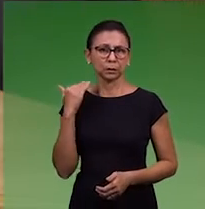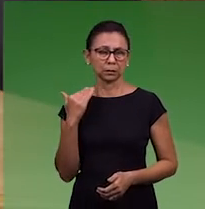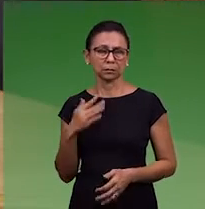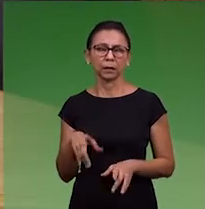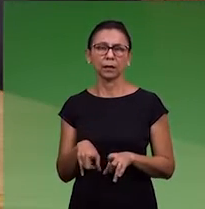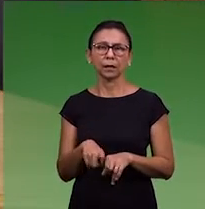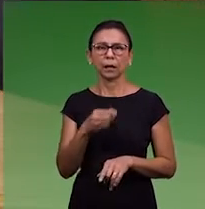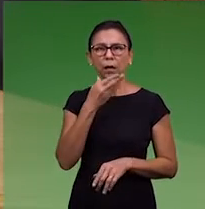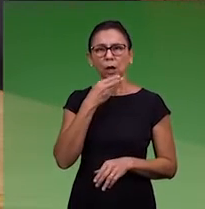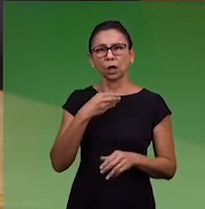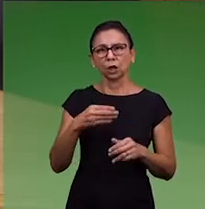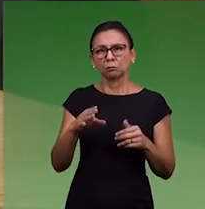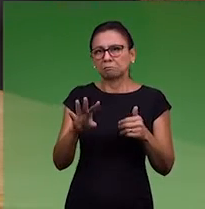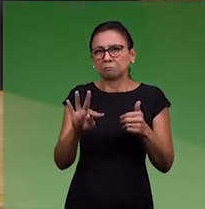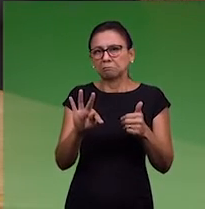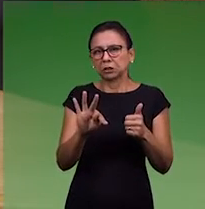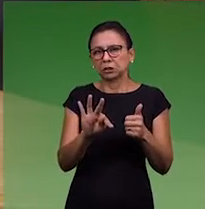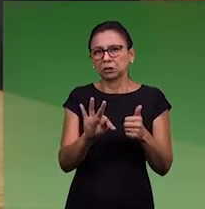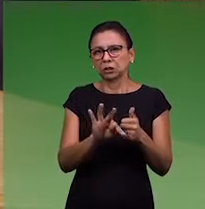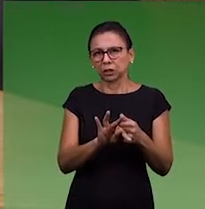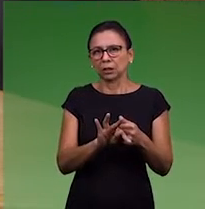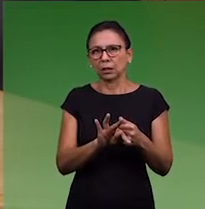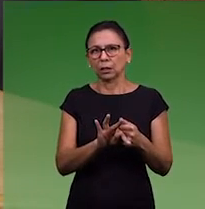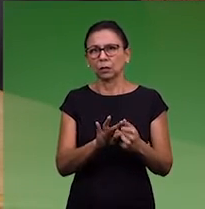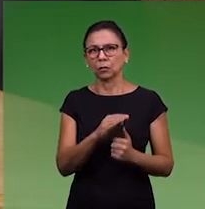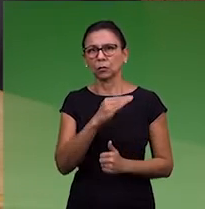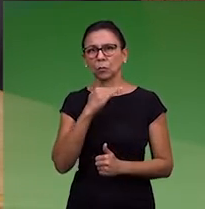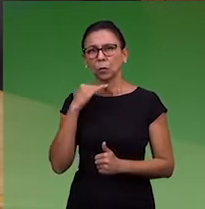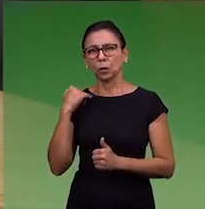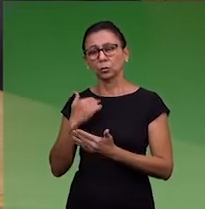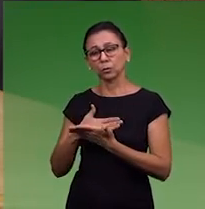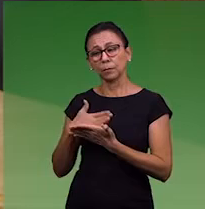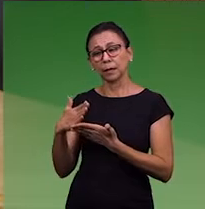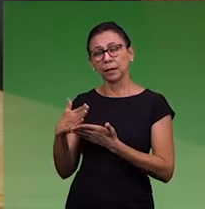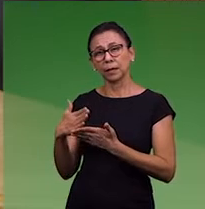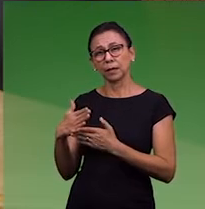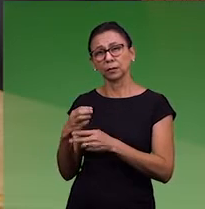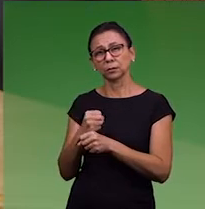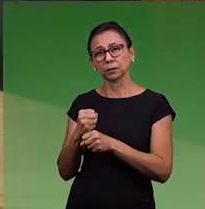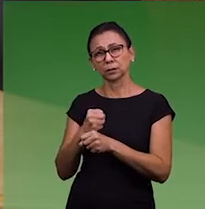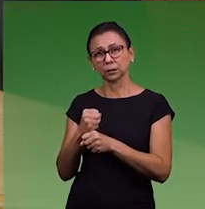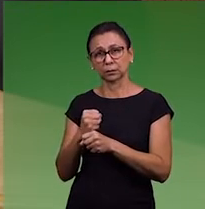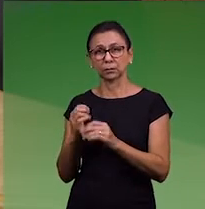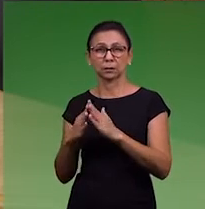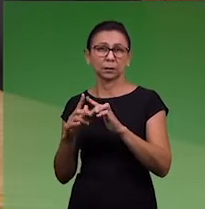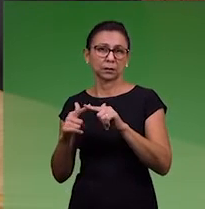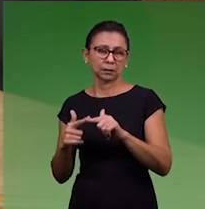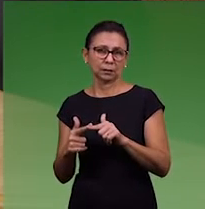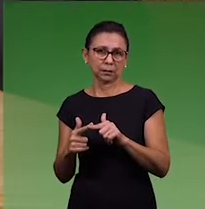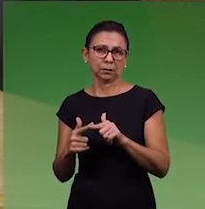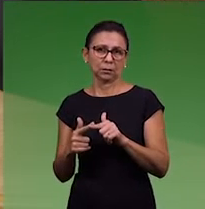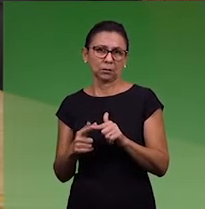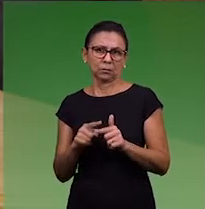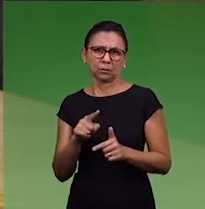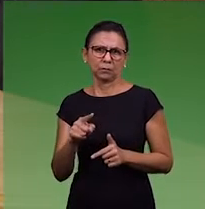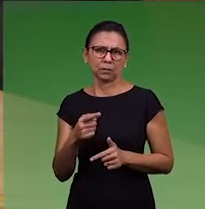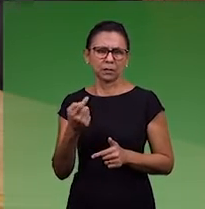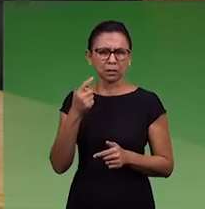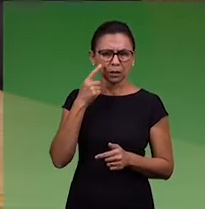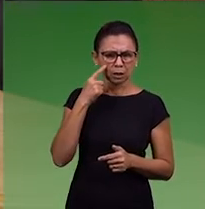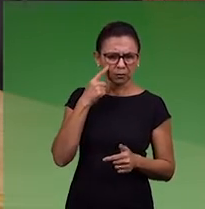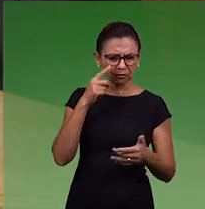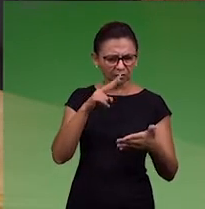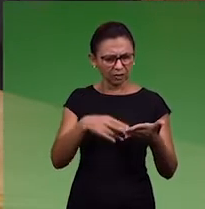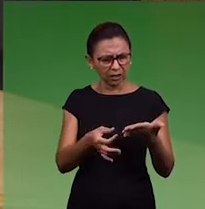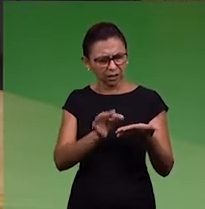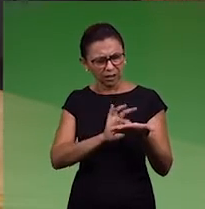morre decapitado logo nos primeiros anos da igreja. E você não vai ver ninguém fazendo nenhuma